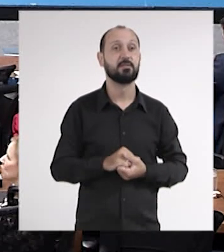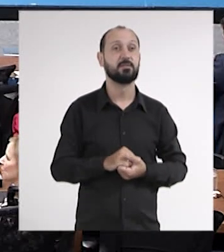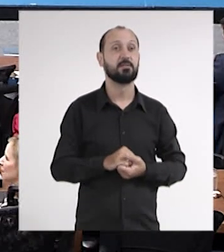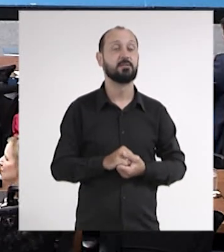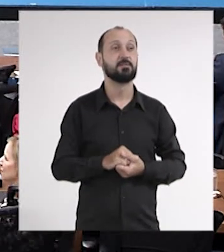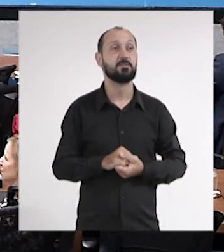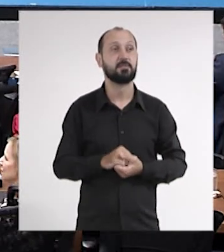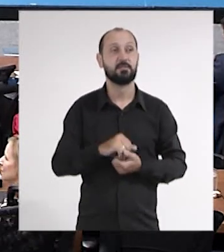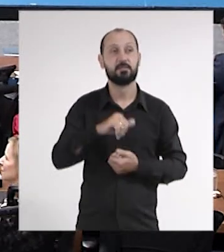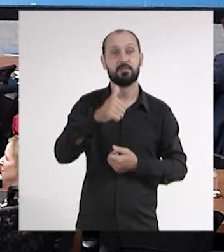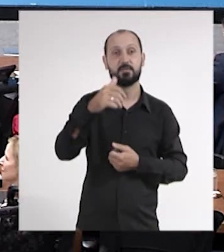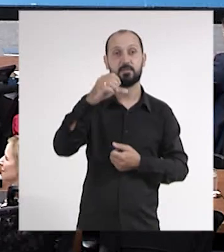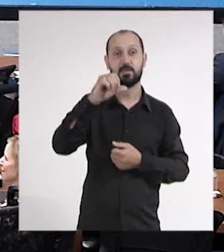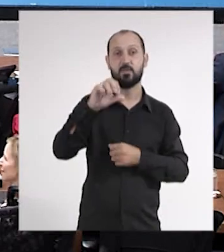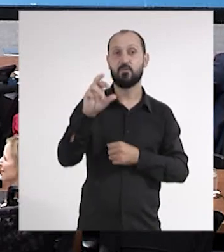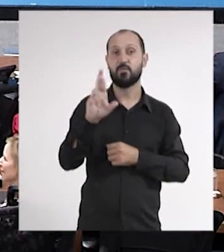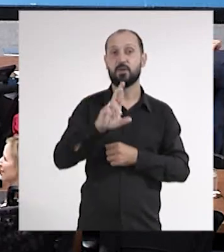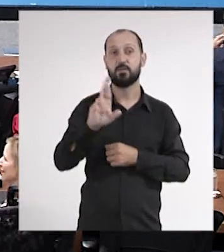R$